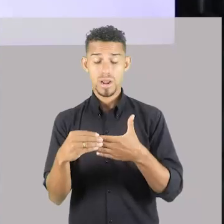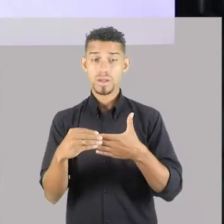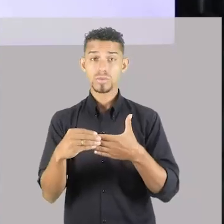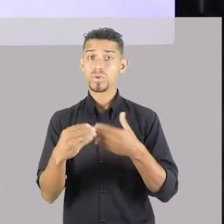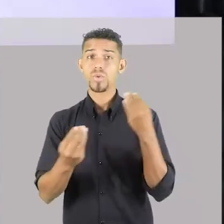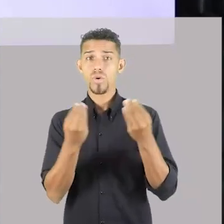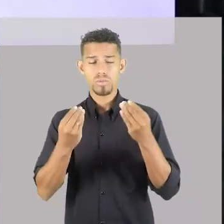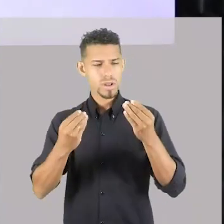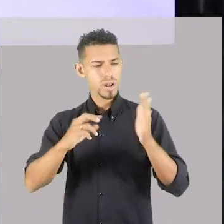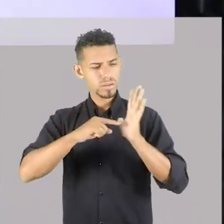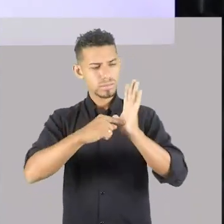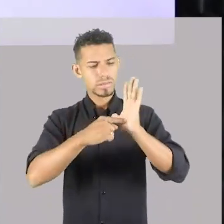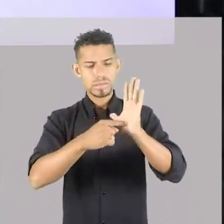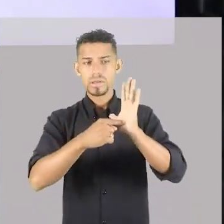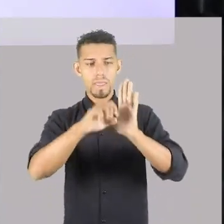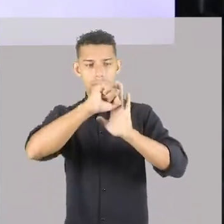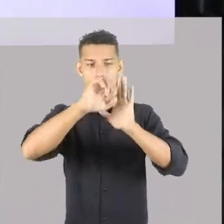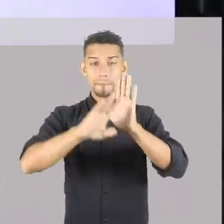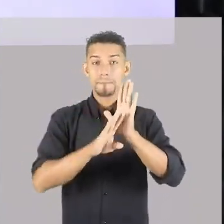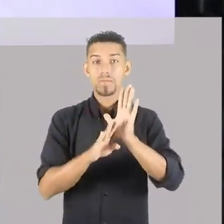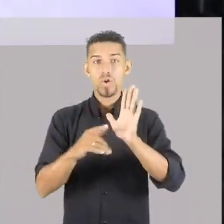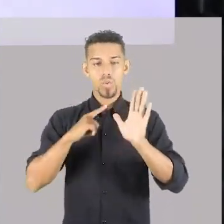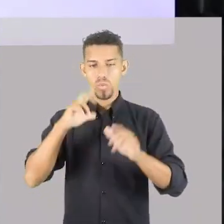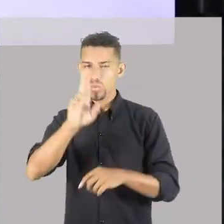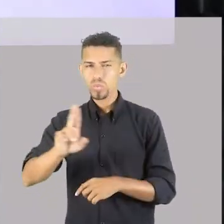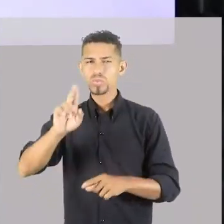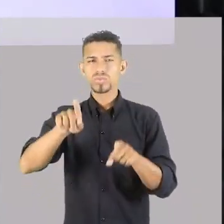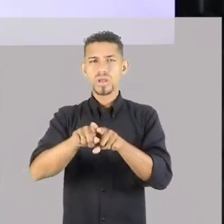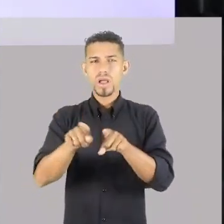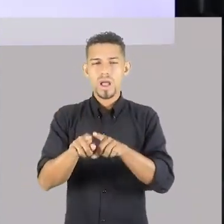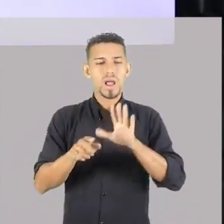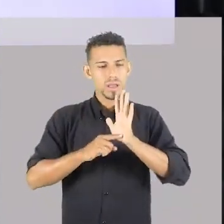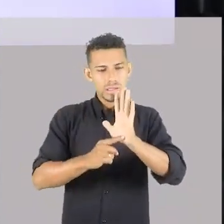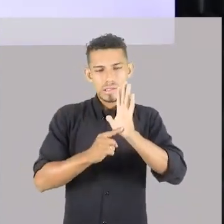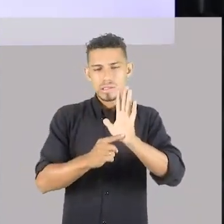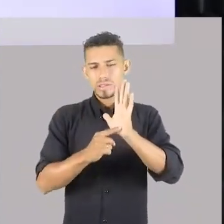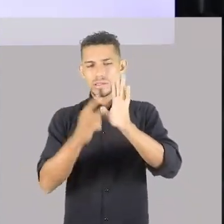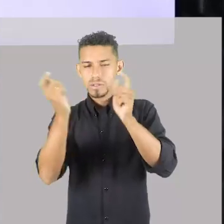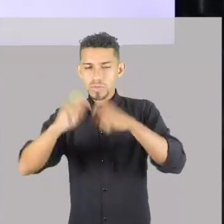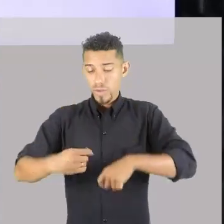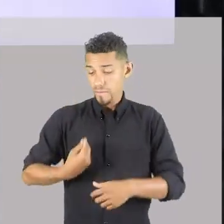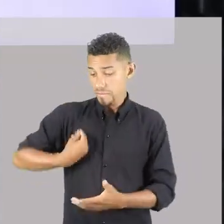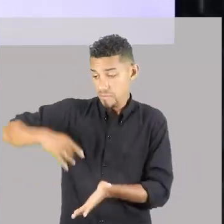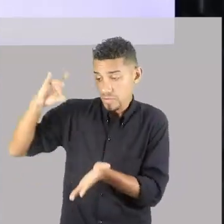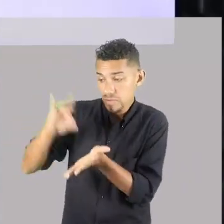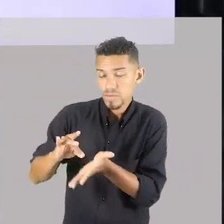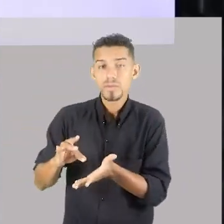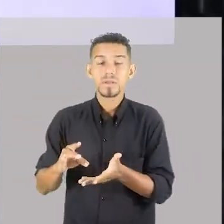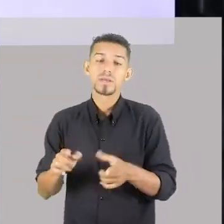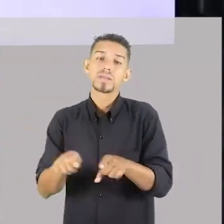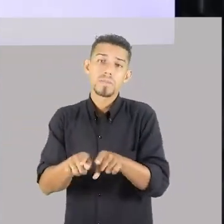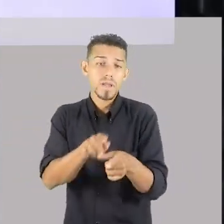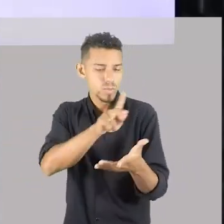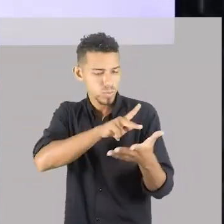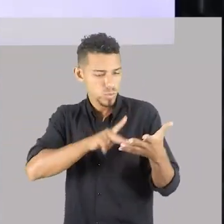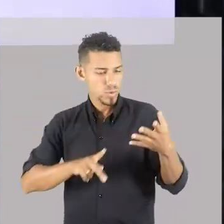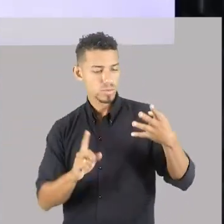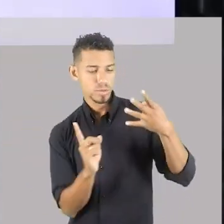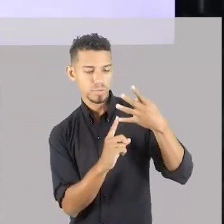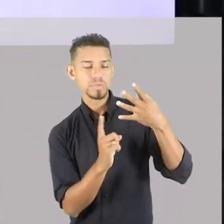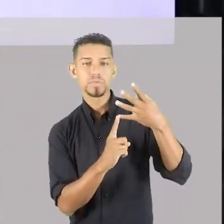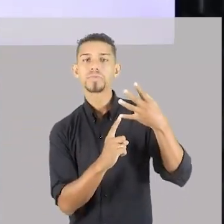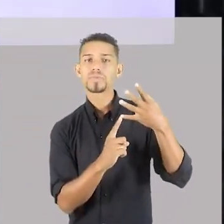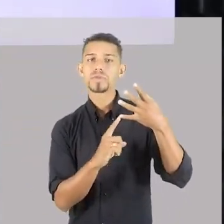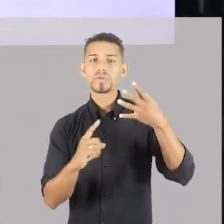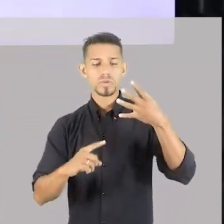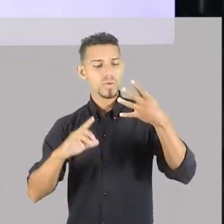ela simboliza, né? Como ela usa termos que representam, retratam realidades. Tá? E o poema, né? A poesia ela